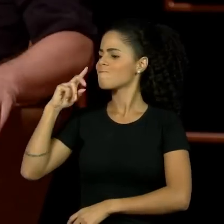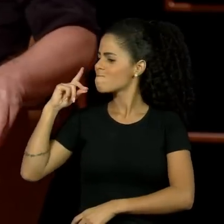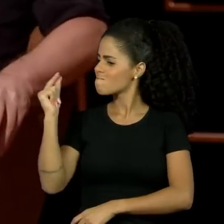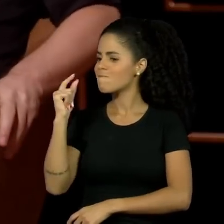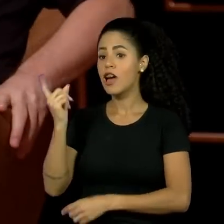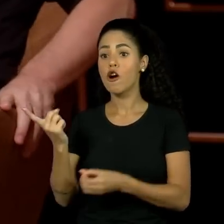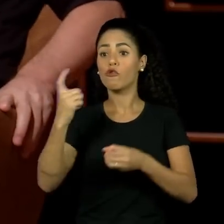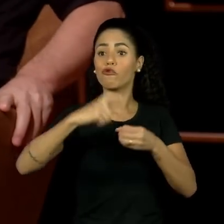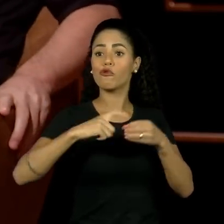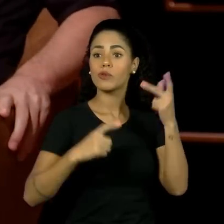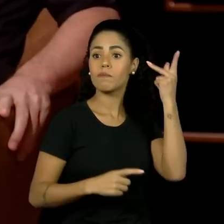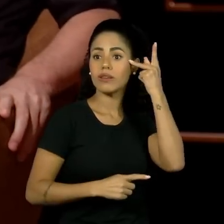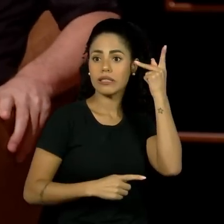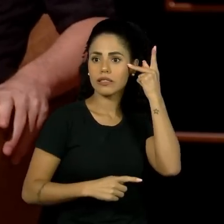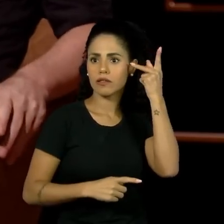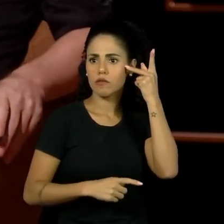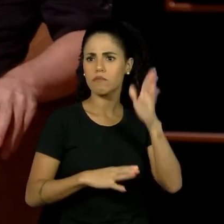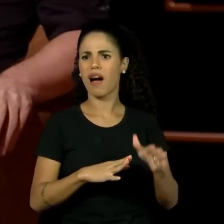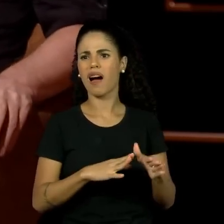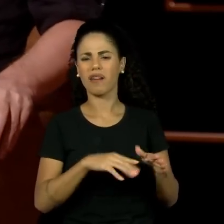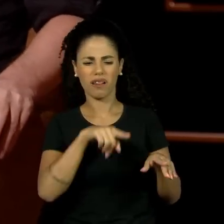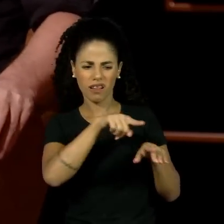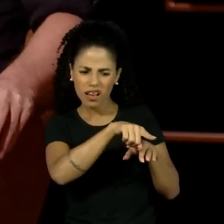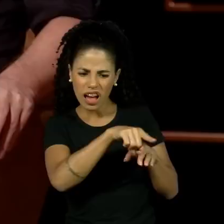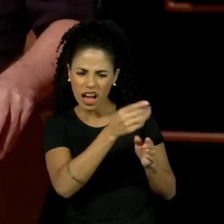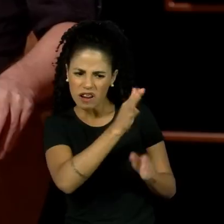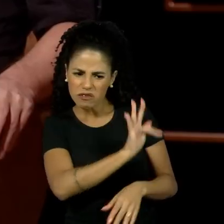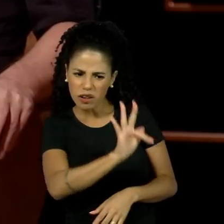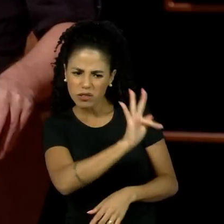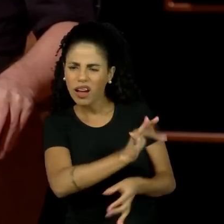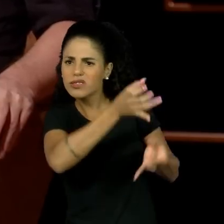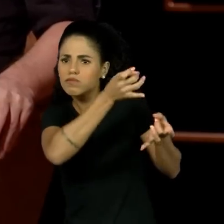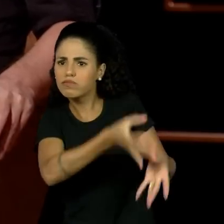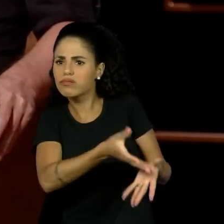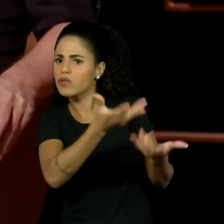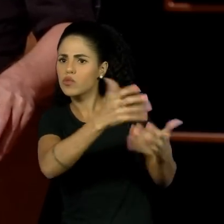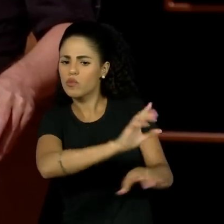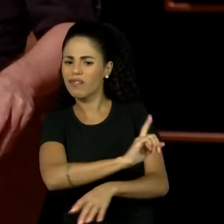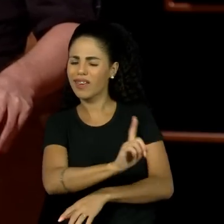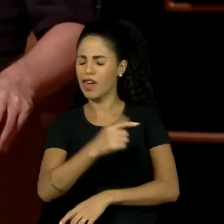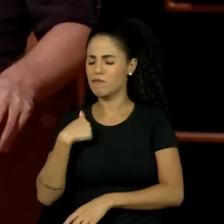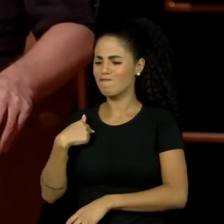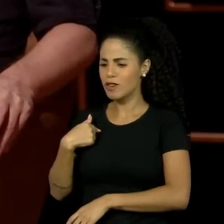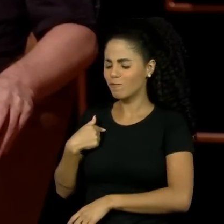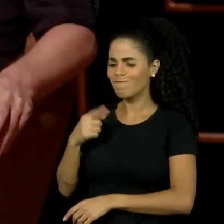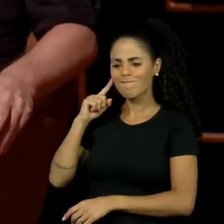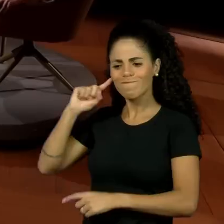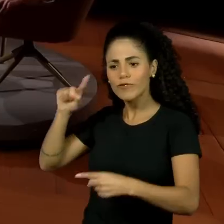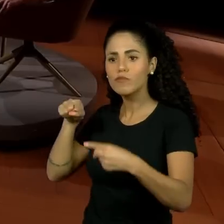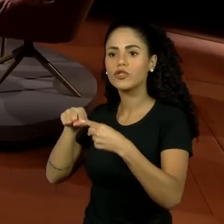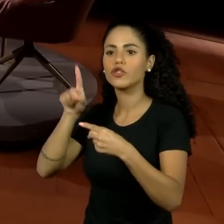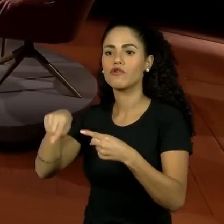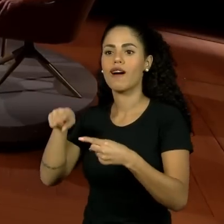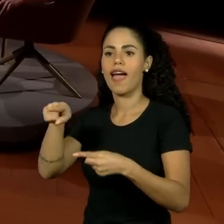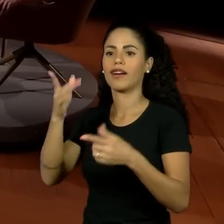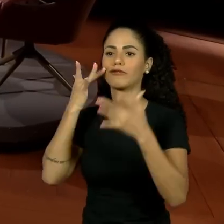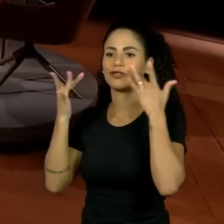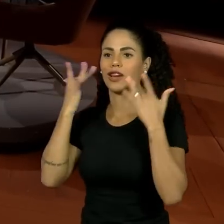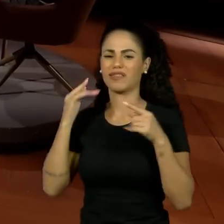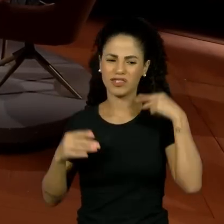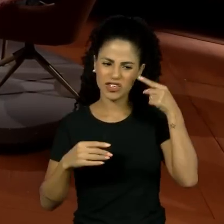para São Paulo, larguei a faculdade e falei assim, não, a minha história é com teatro. Não é o